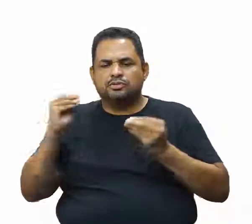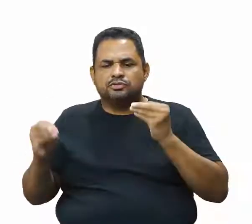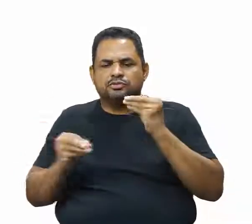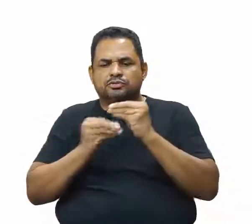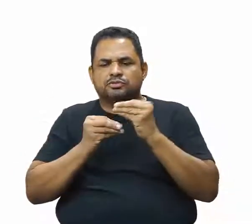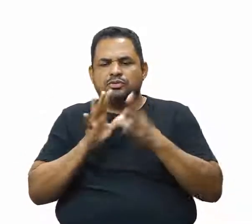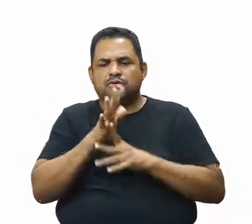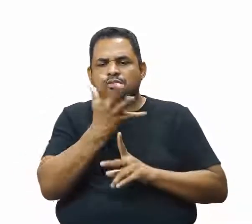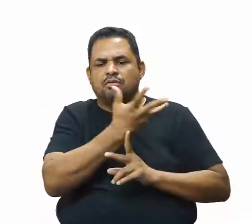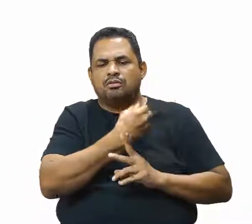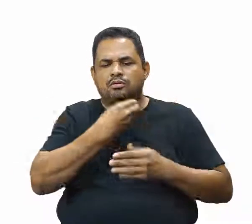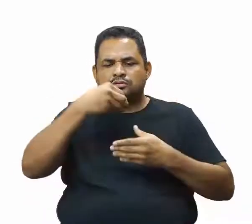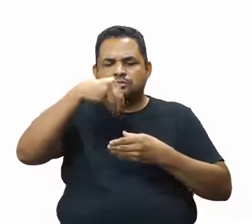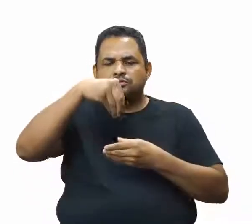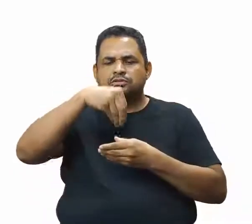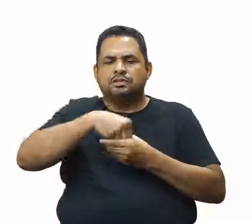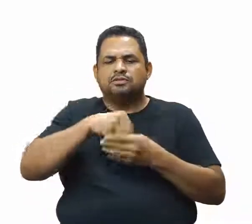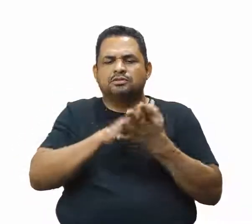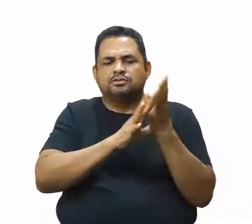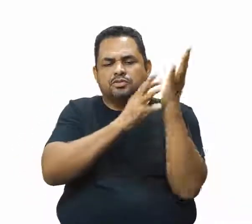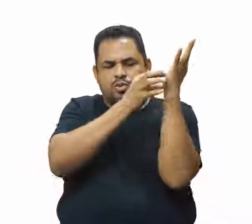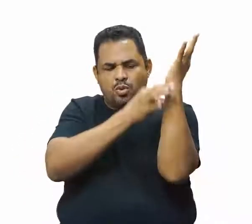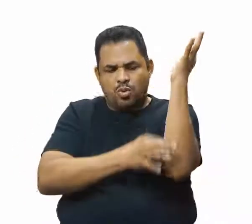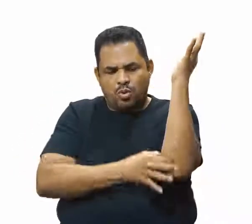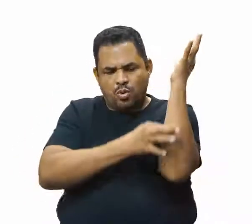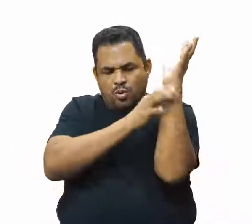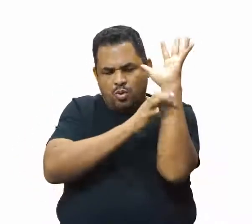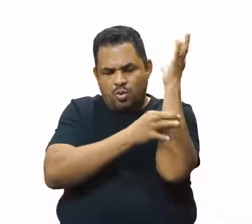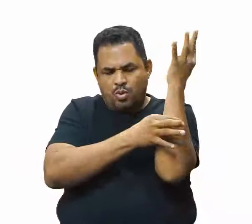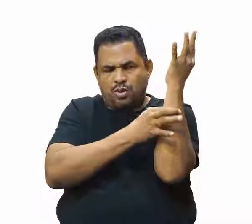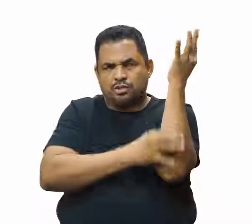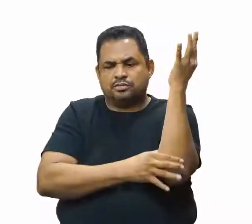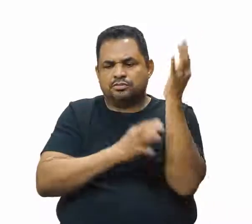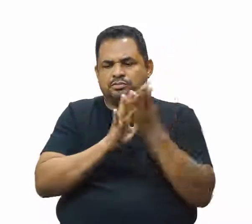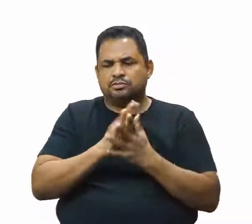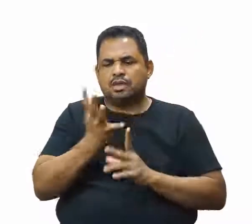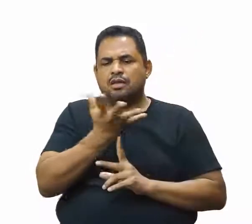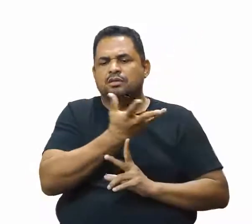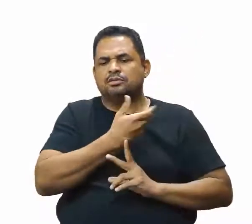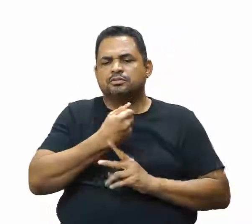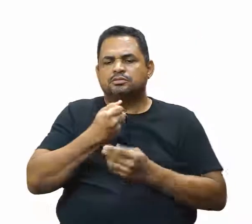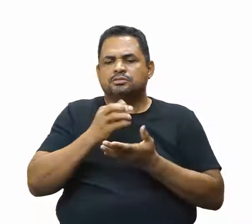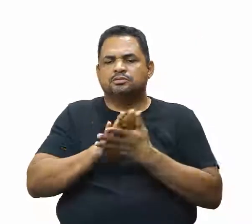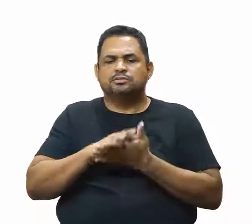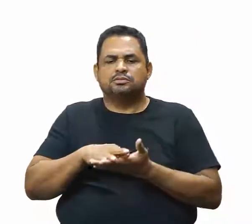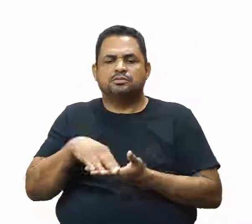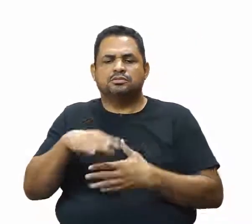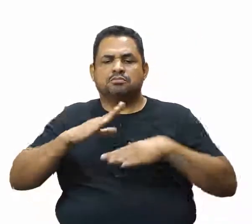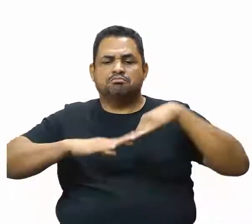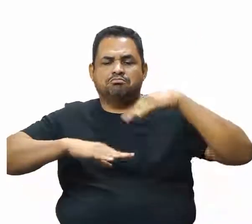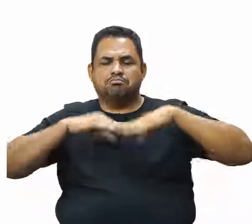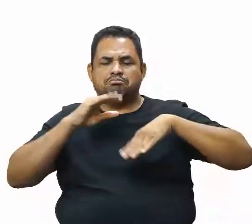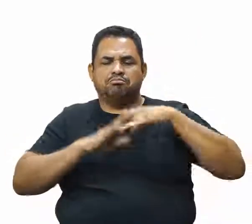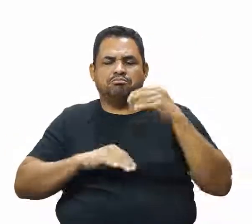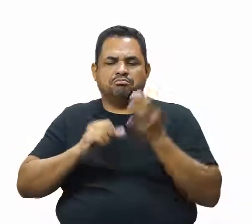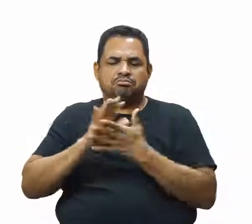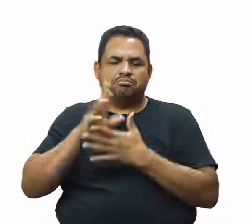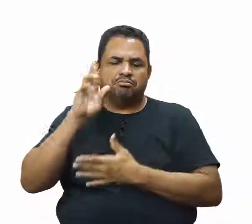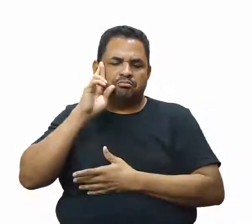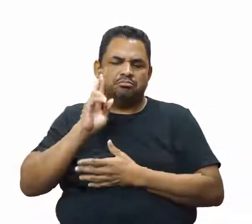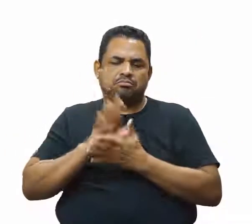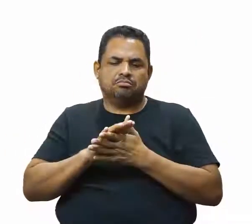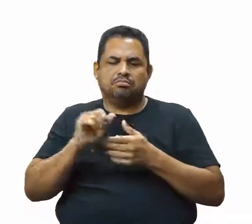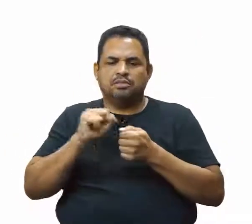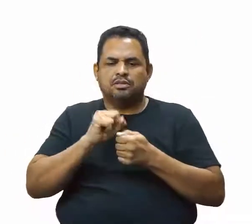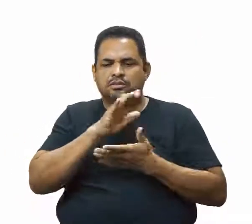de um tronco, e isso sim valoriza e embute. Muitos artistas do estado de Rondônia fazem esse tipo de processamento